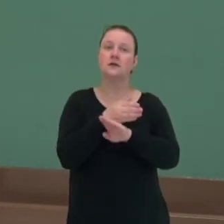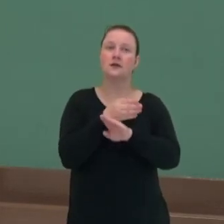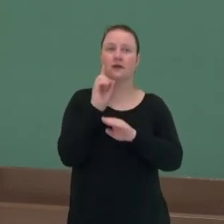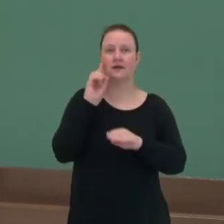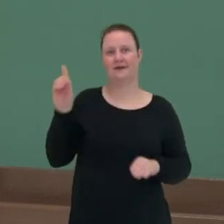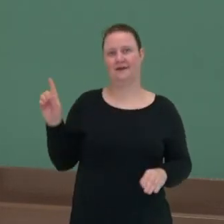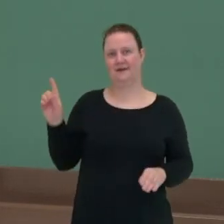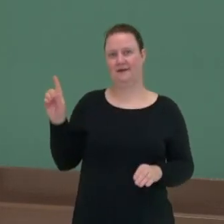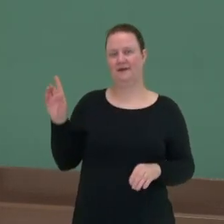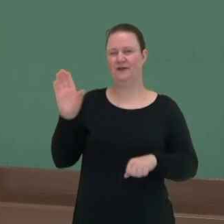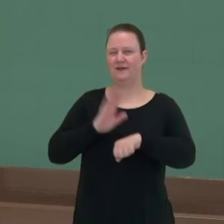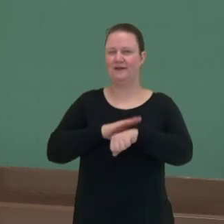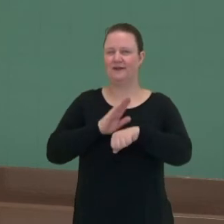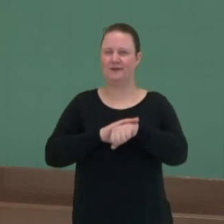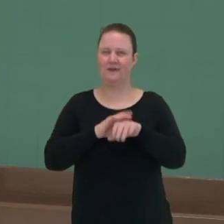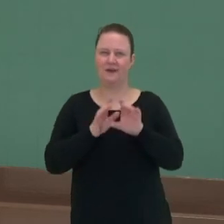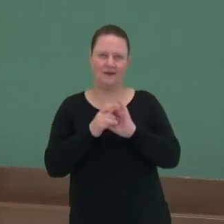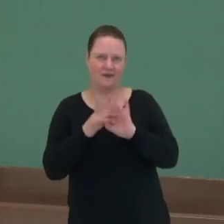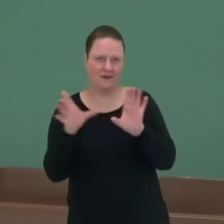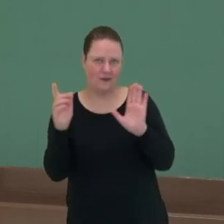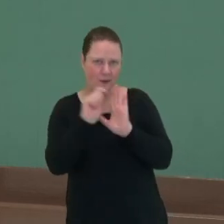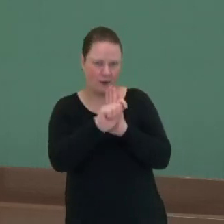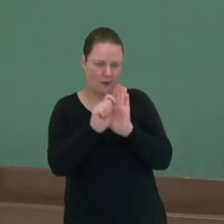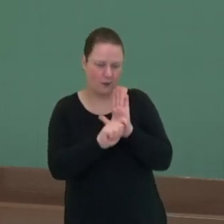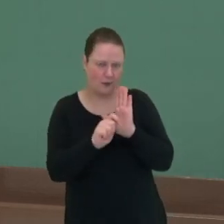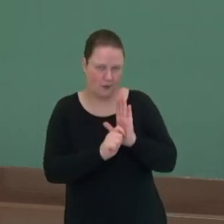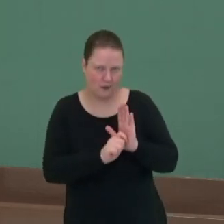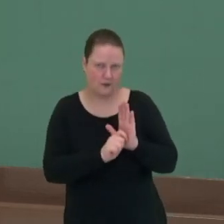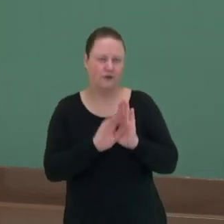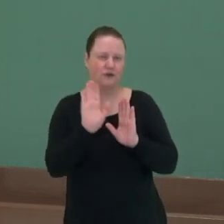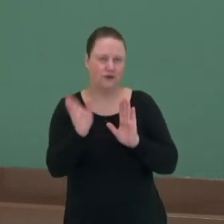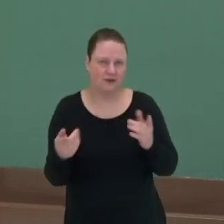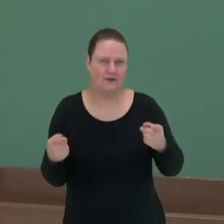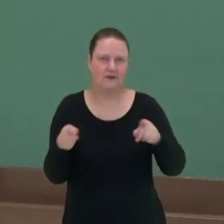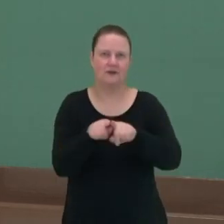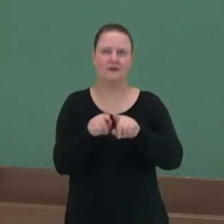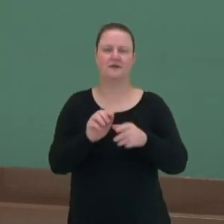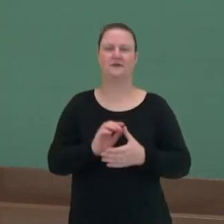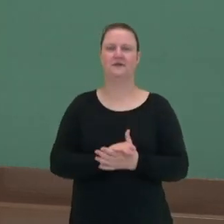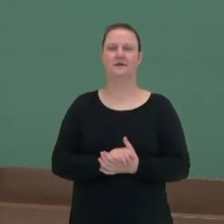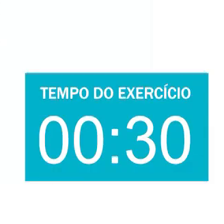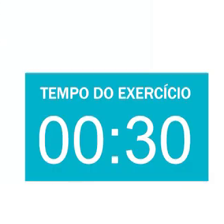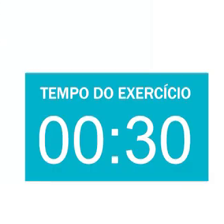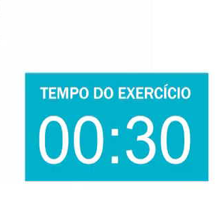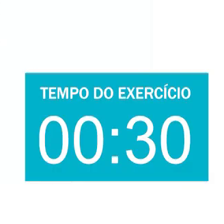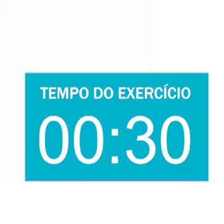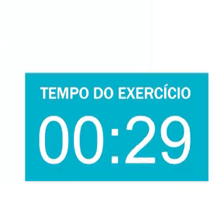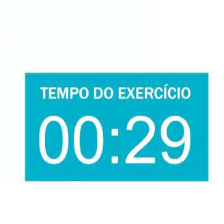embaixo. Eu vou dar um tempinho para você fazer o registro, anotar e eu já volto.